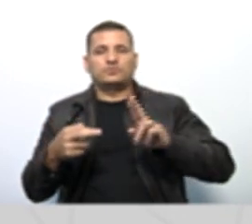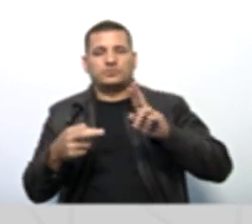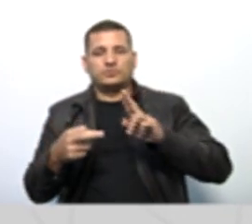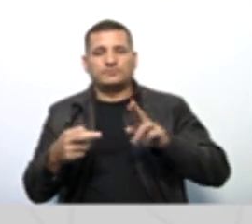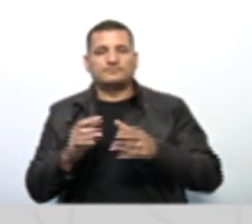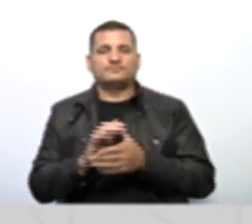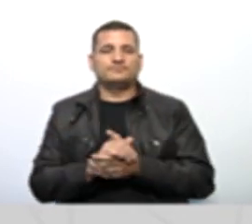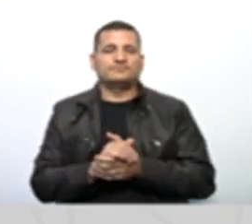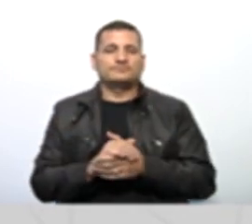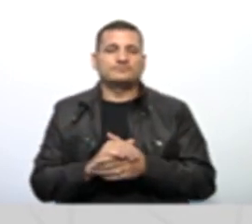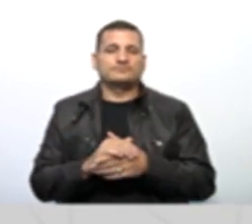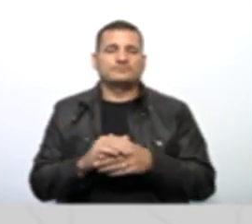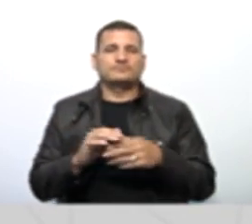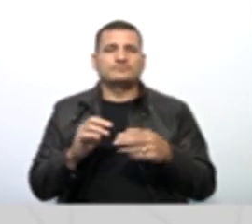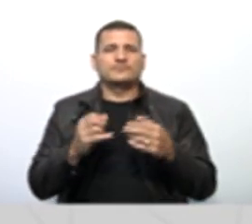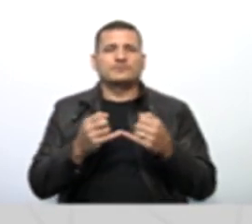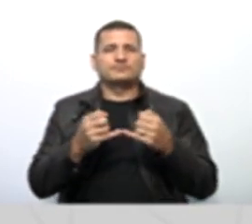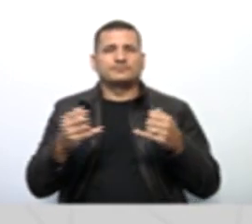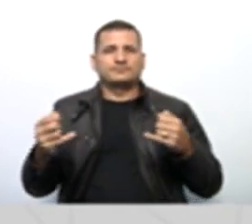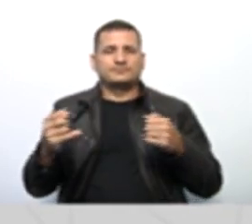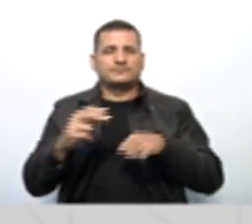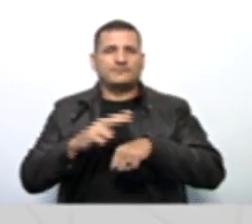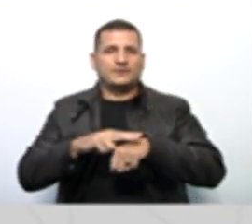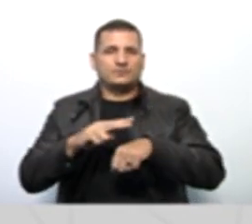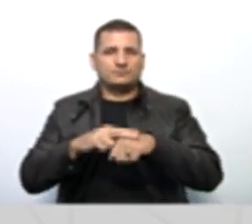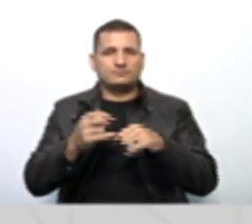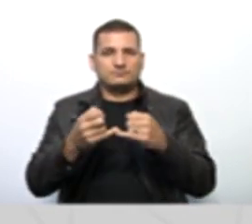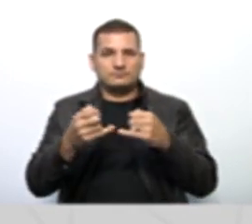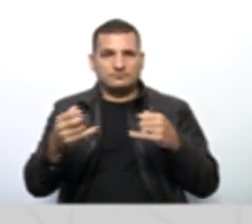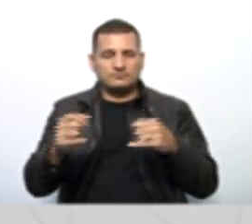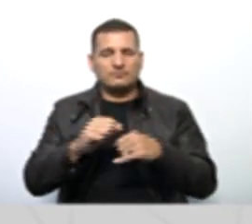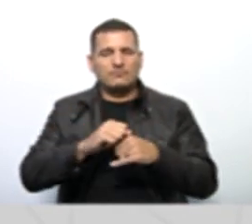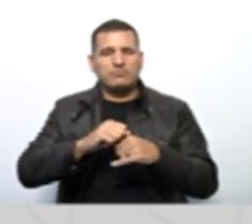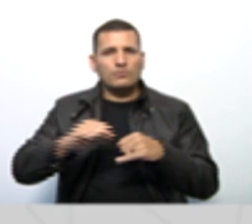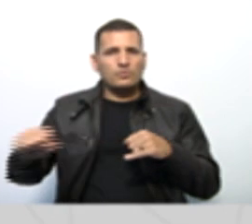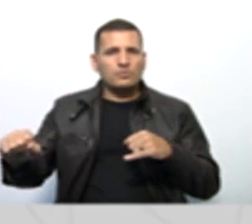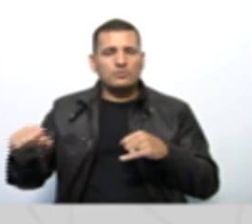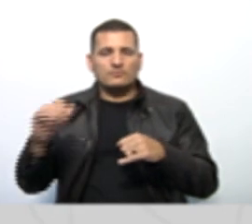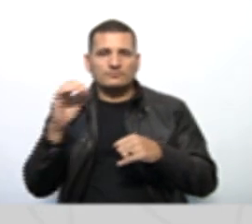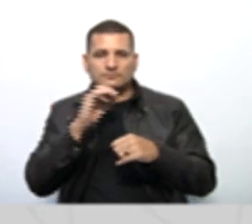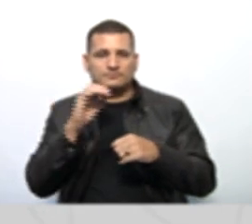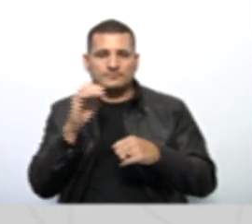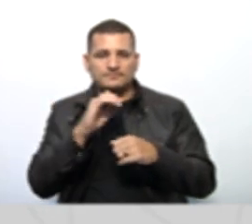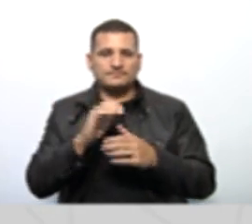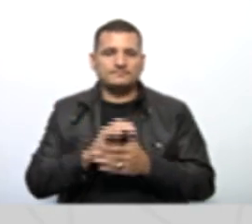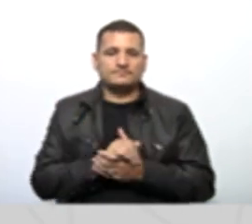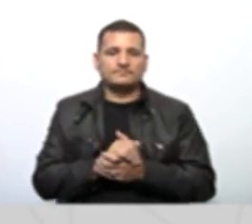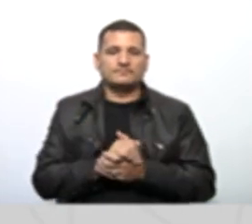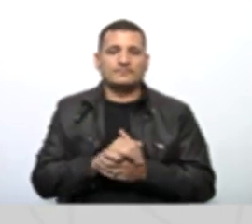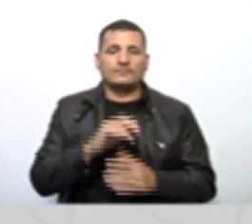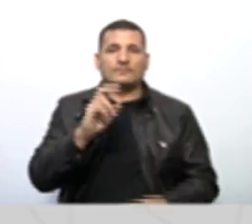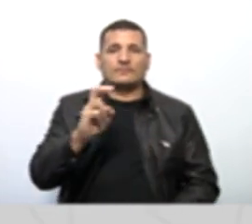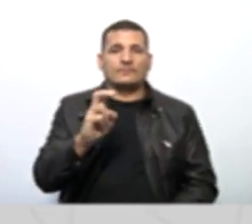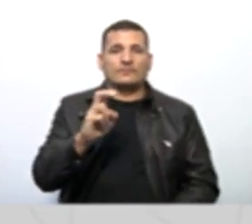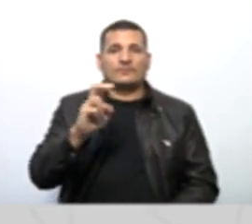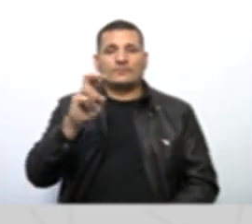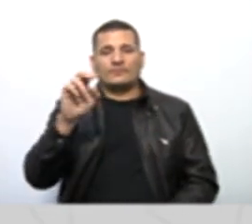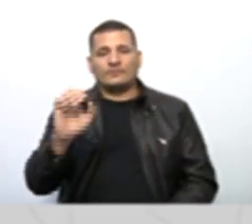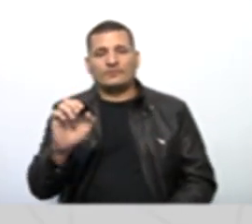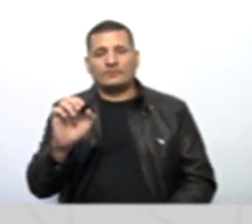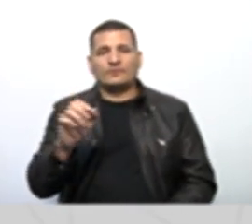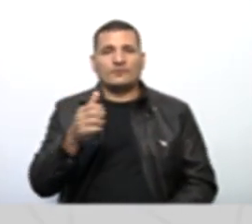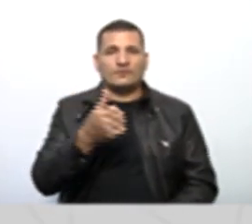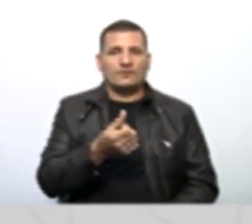transmitir a altas velocidades né e nós sabemos que o cabo categoria 5e e o cabo categoria